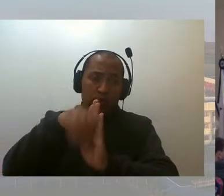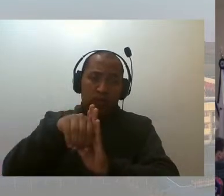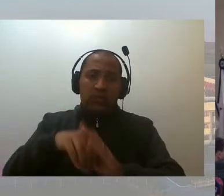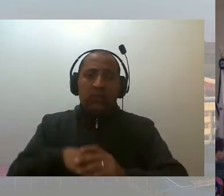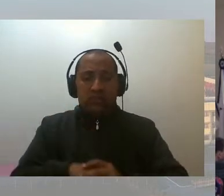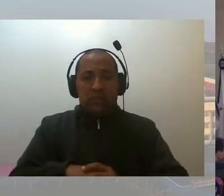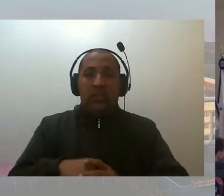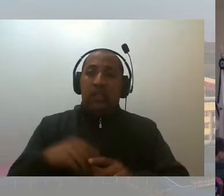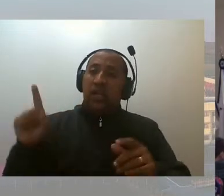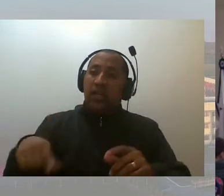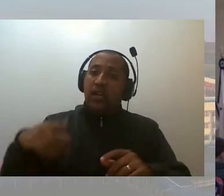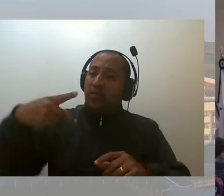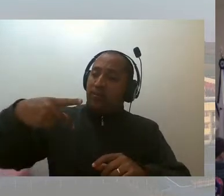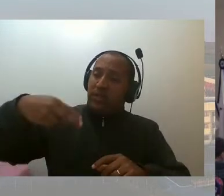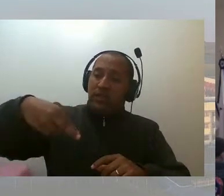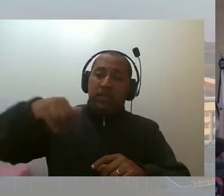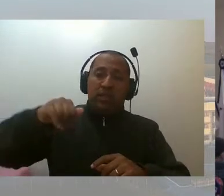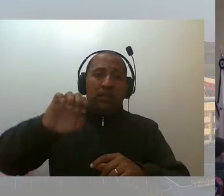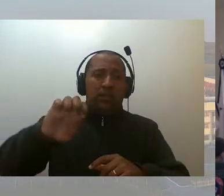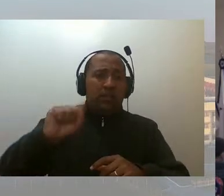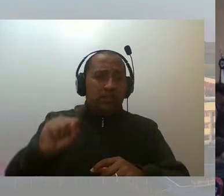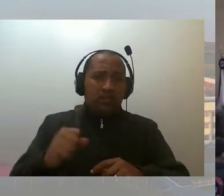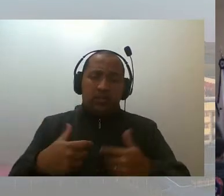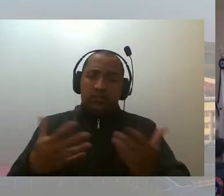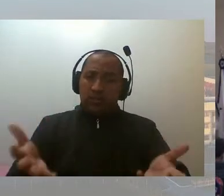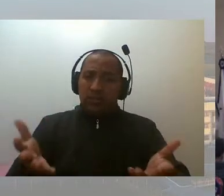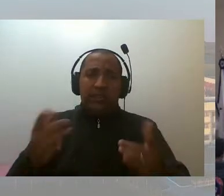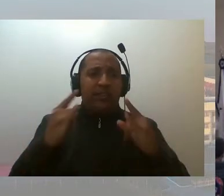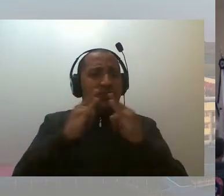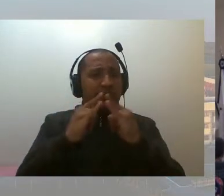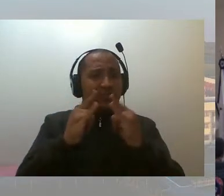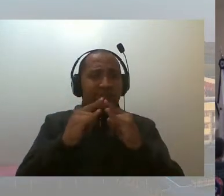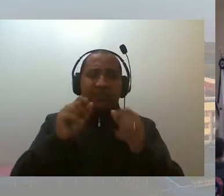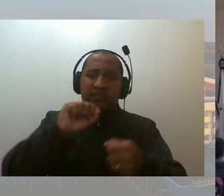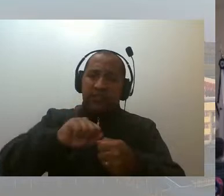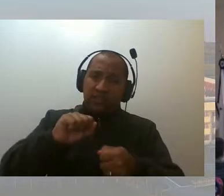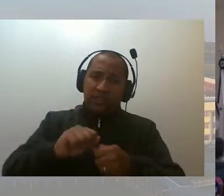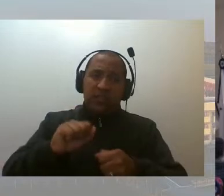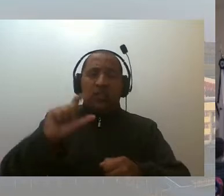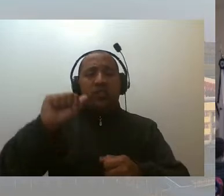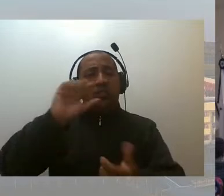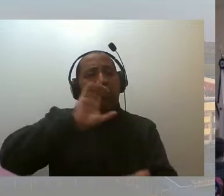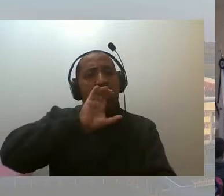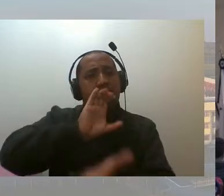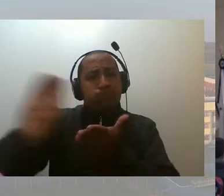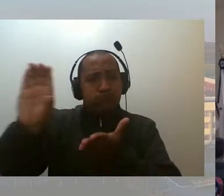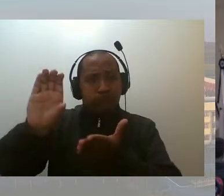do PNAES. Claro, quando a instituição faz um aporte financeiro